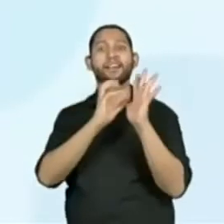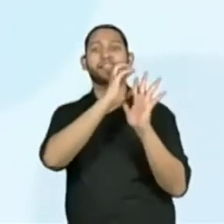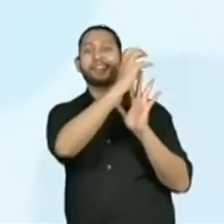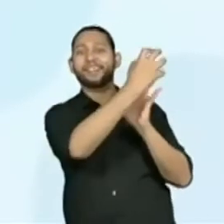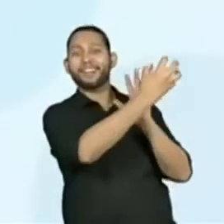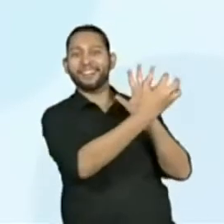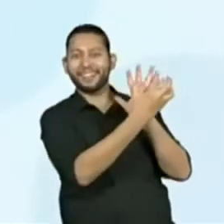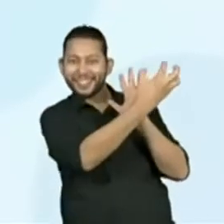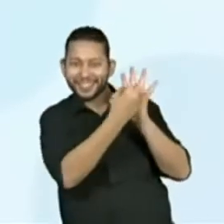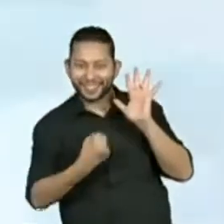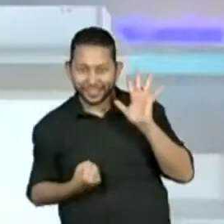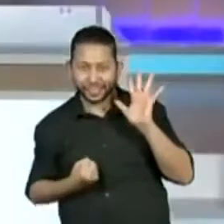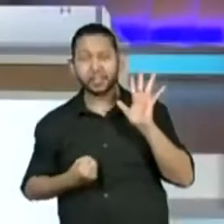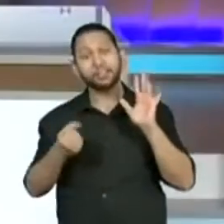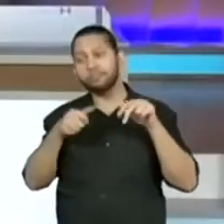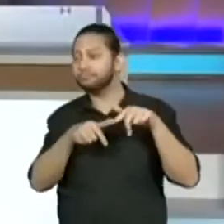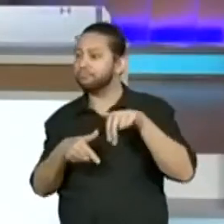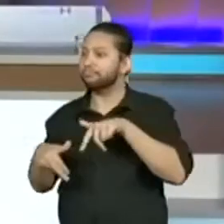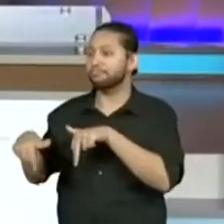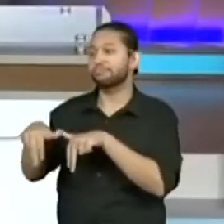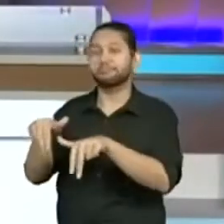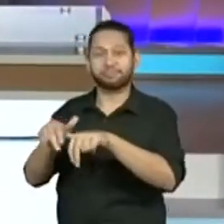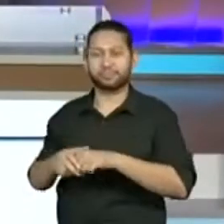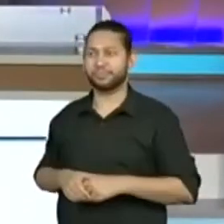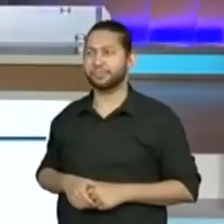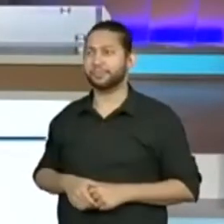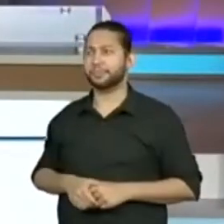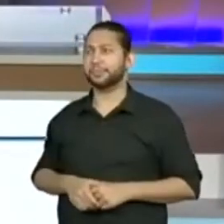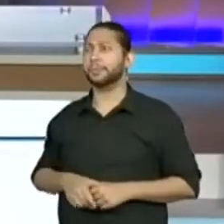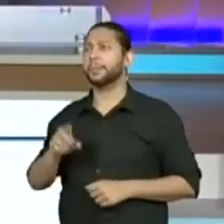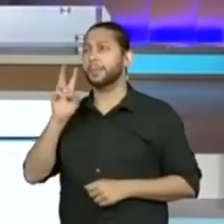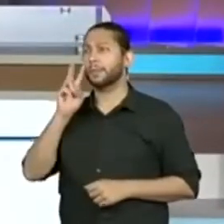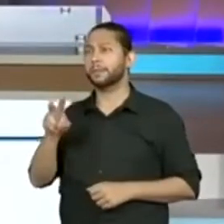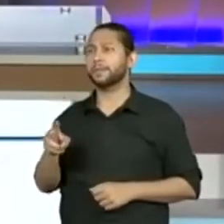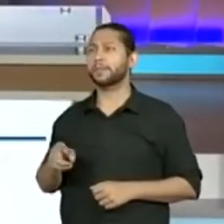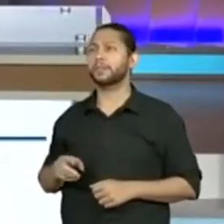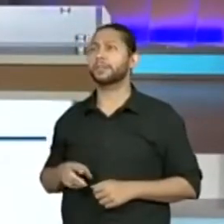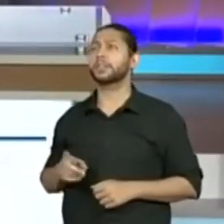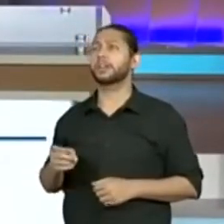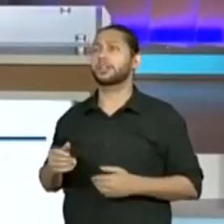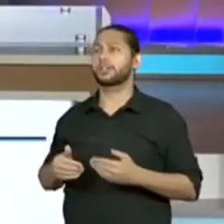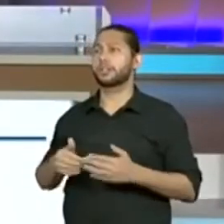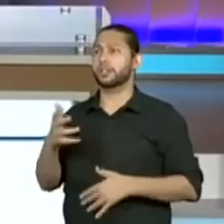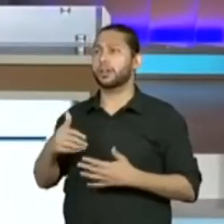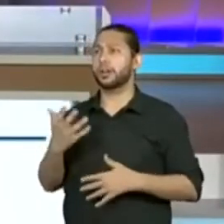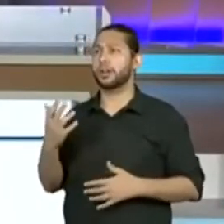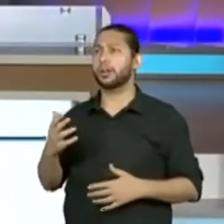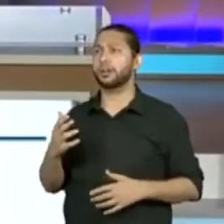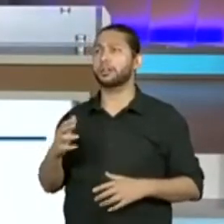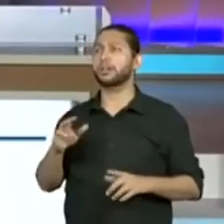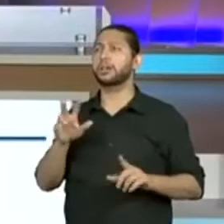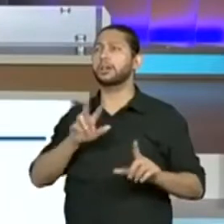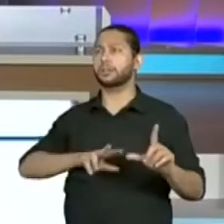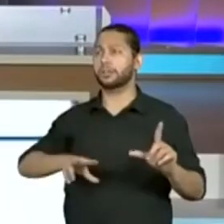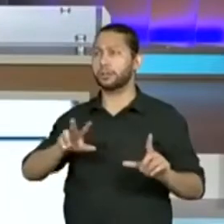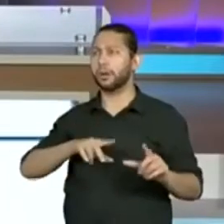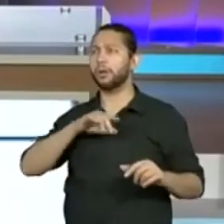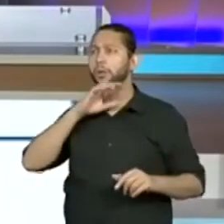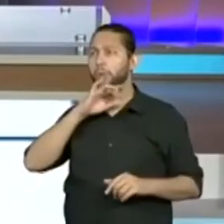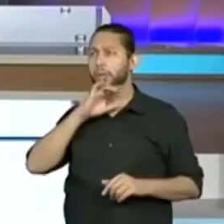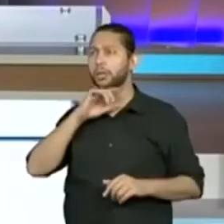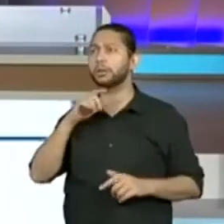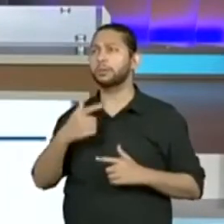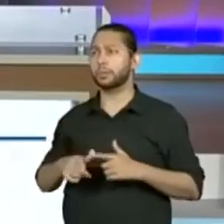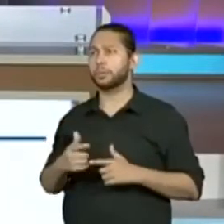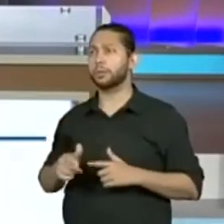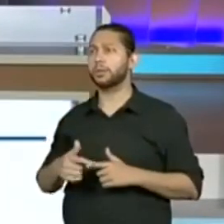certo? Pessoal aqui do chat, eu estou vendo várias informações de não está dando para ouvir, a imagem está ruim. Já foi passado, tá?